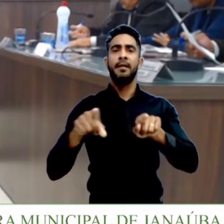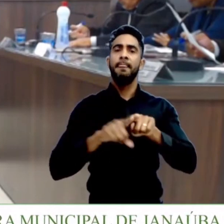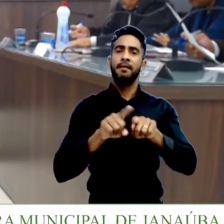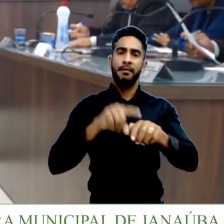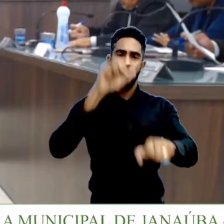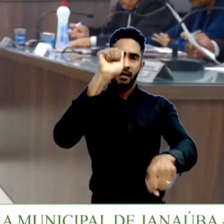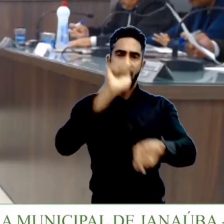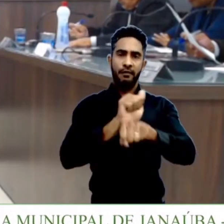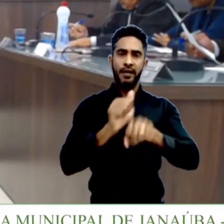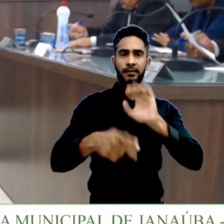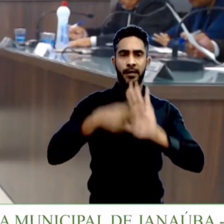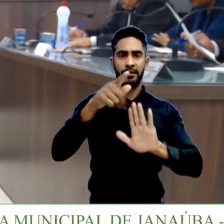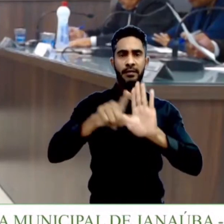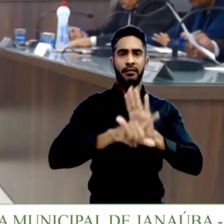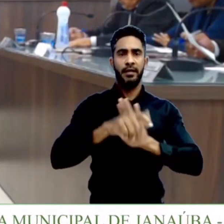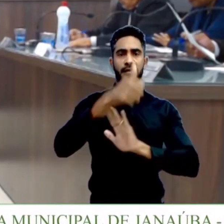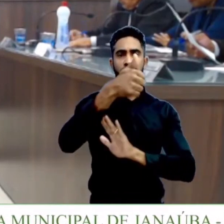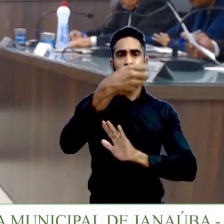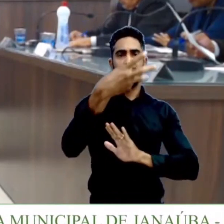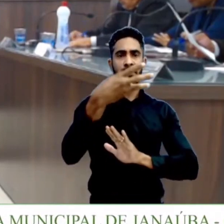veto ao projeto de lei número